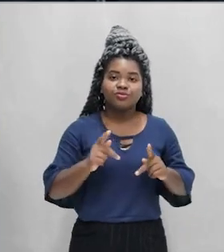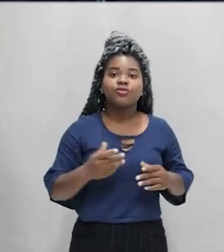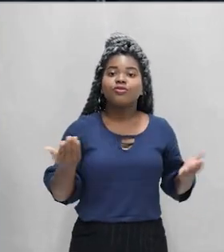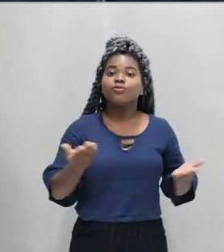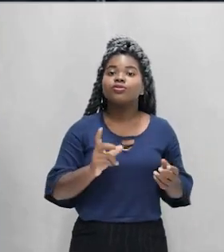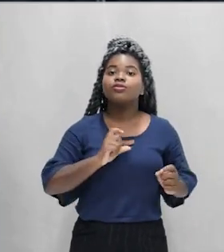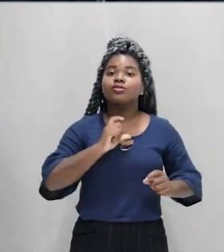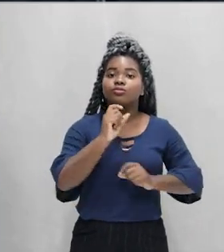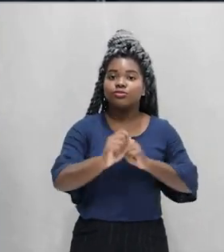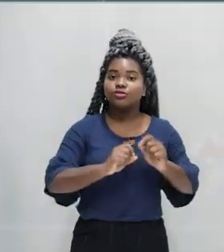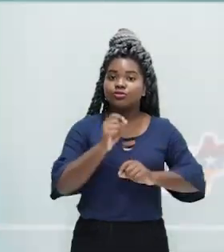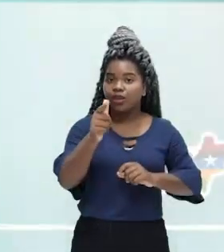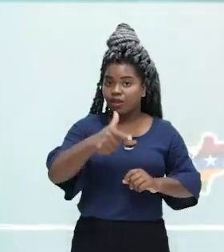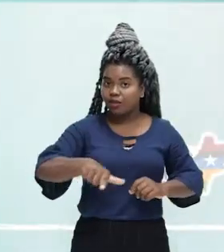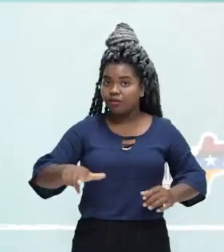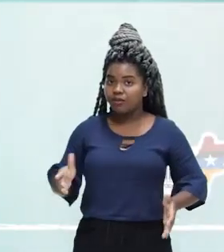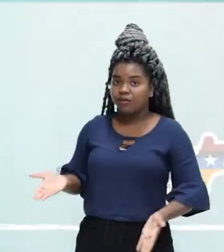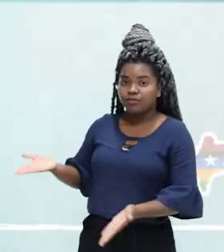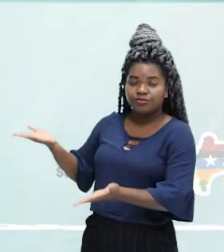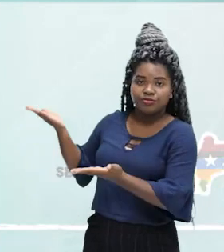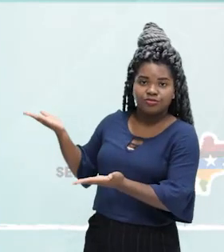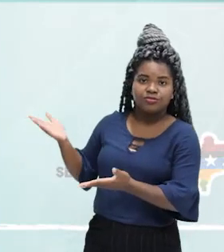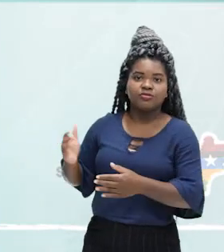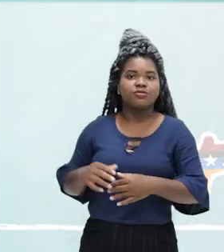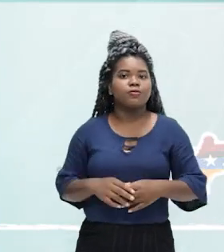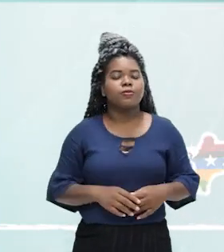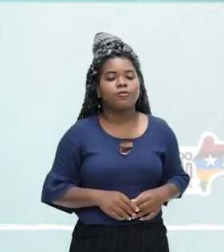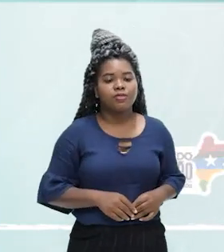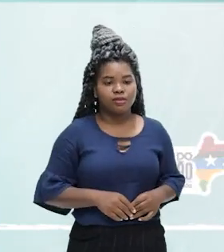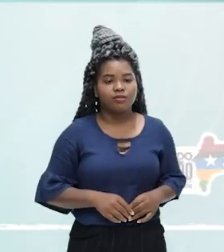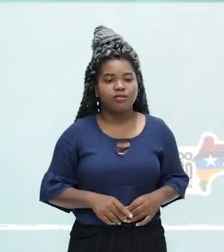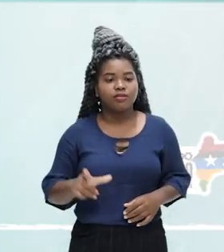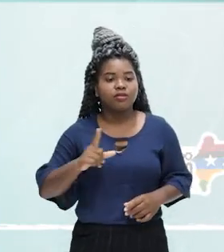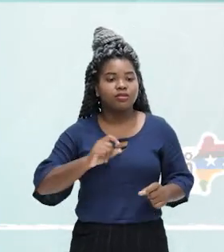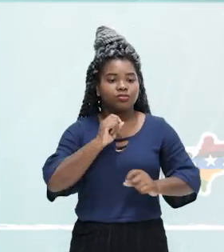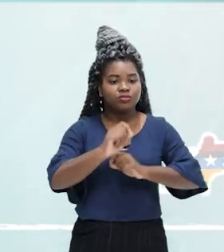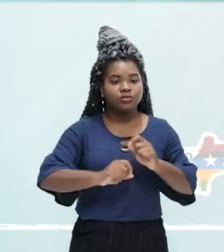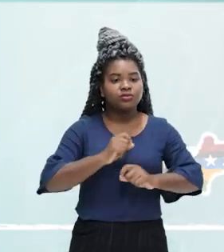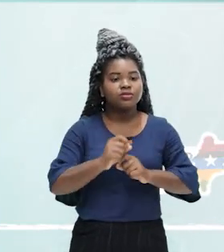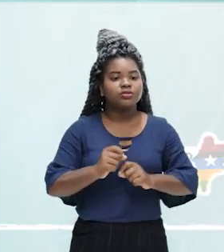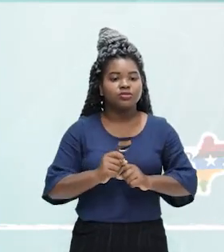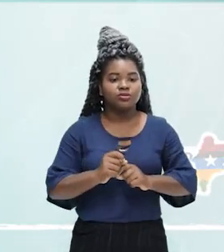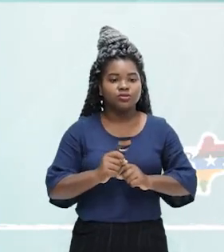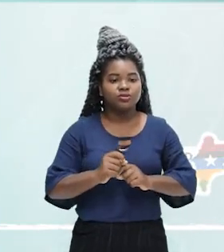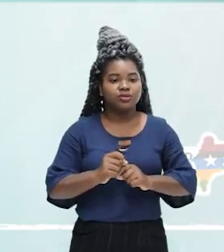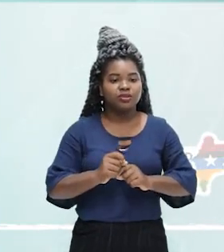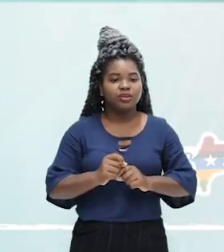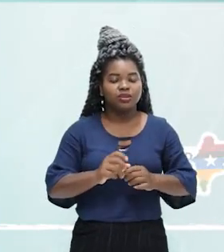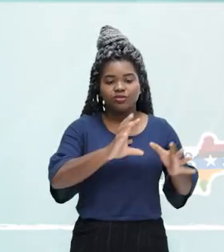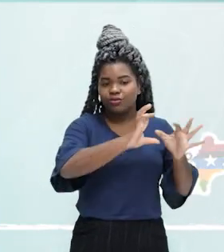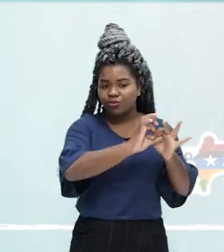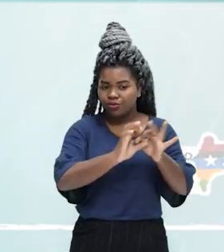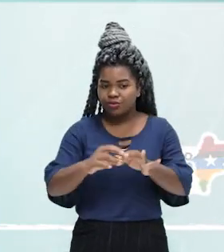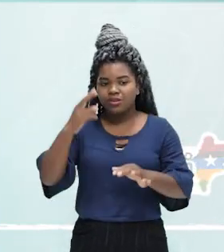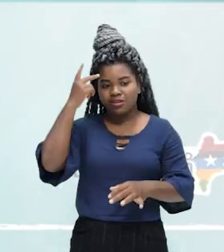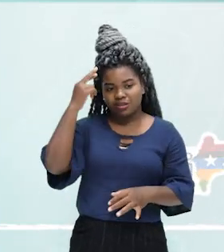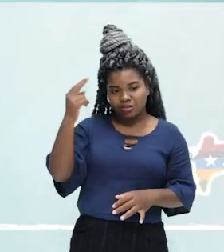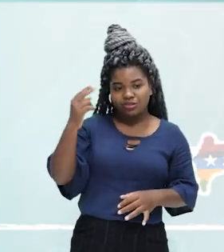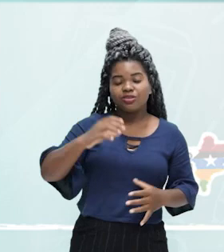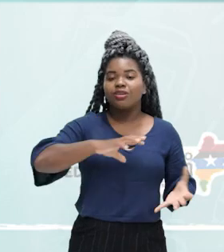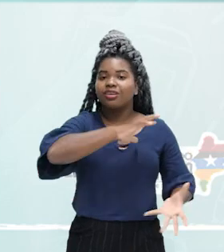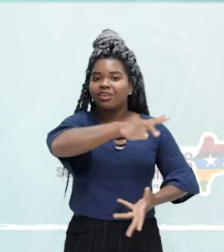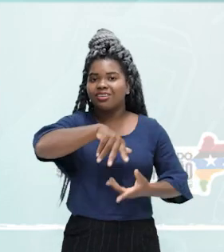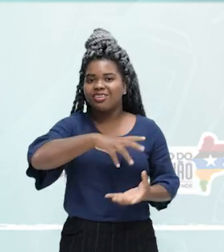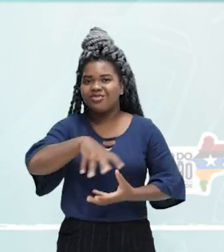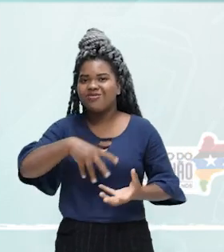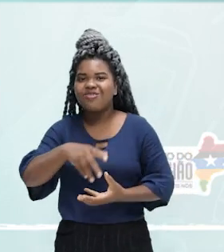falar do realismo, mas no contexto dessa revolução industrial que aconteceu, né, segundo momento, e transformou todo mundo,